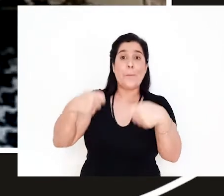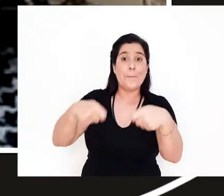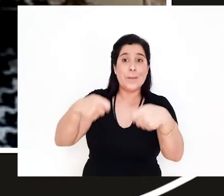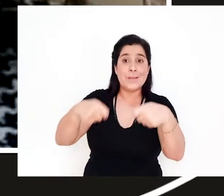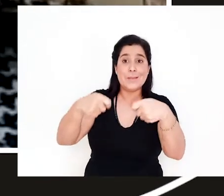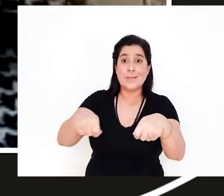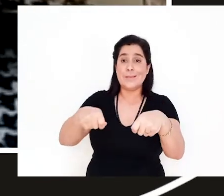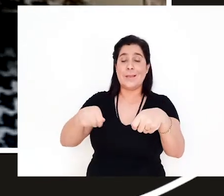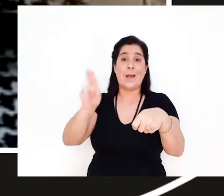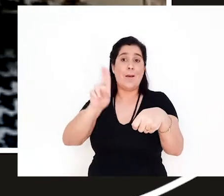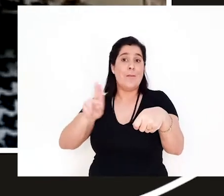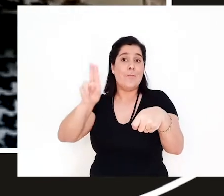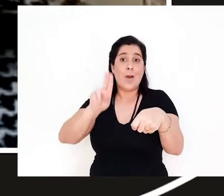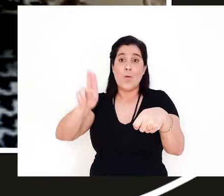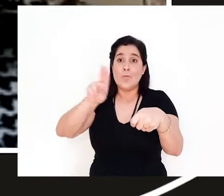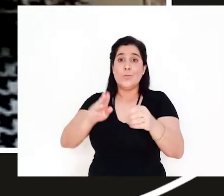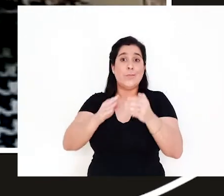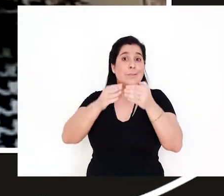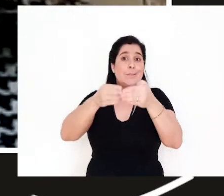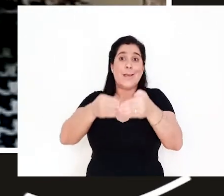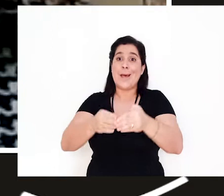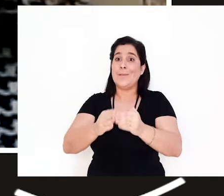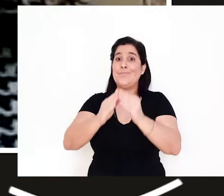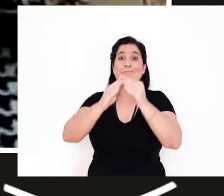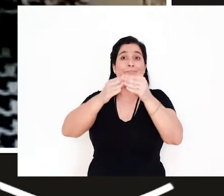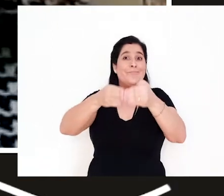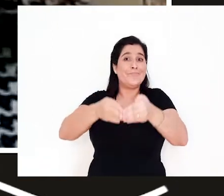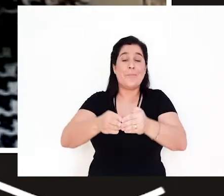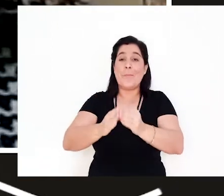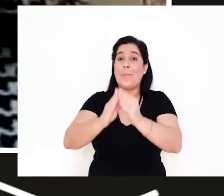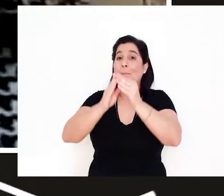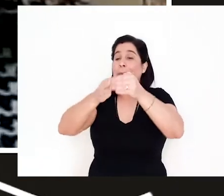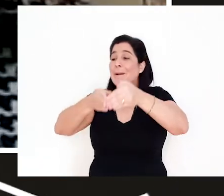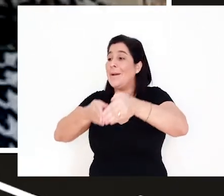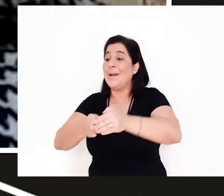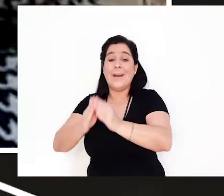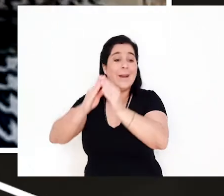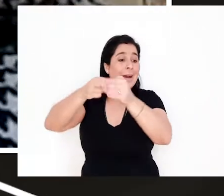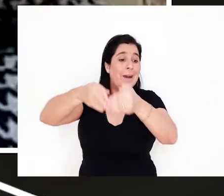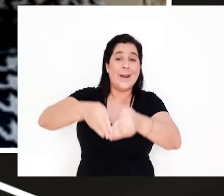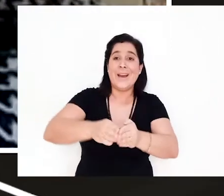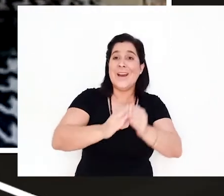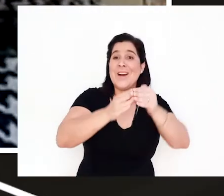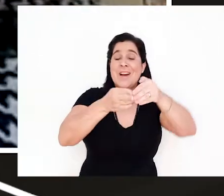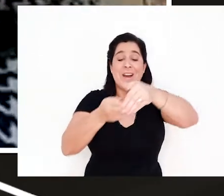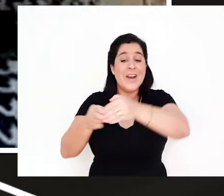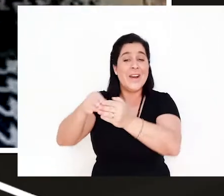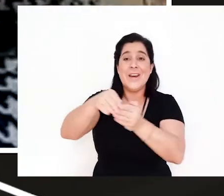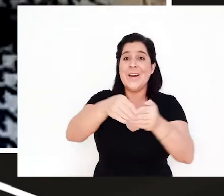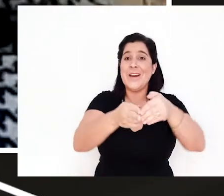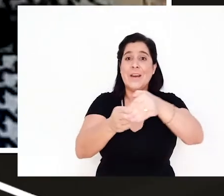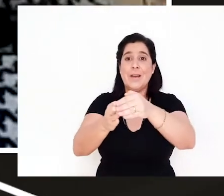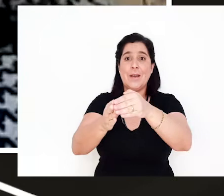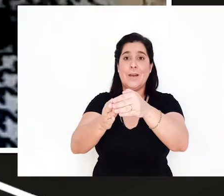que ser através dos rios encachoeirados, porque não tinha realmente outra forma. Nós vínhamos de barco pelo